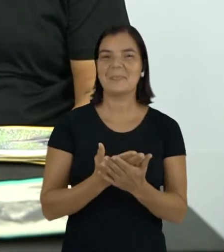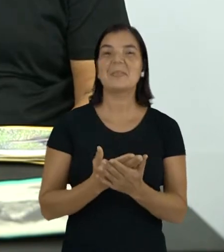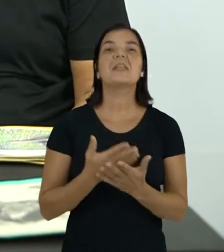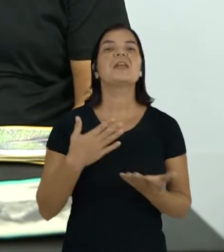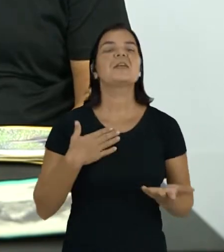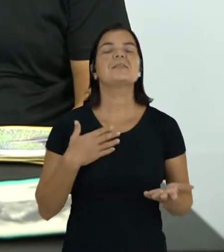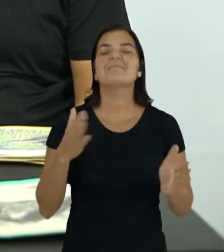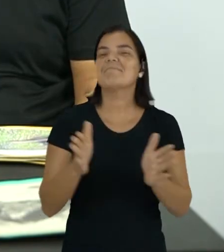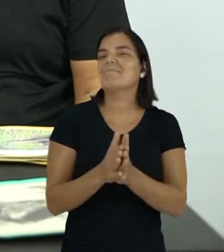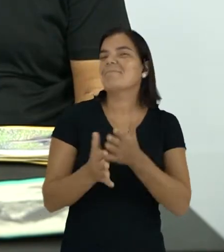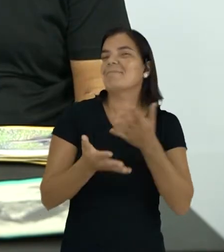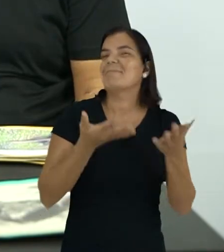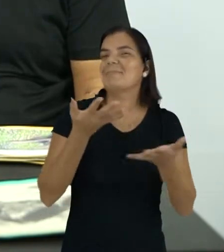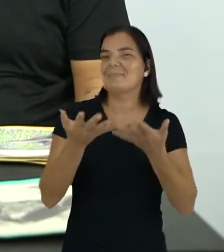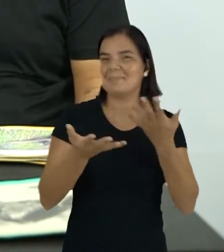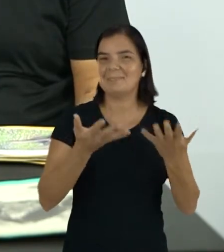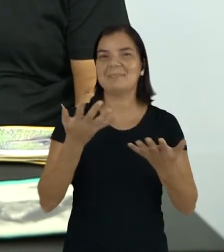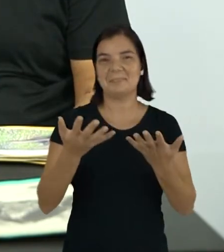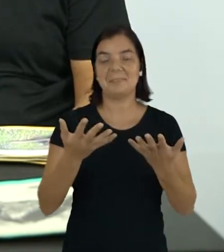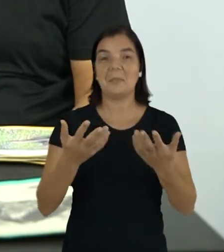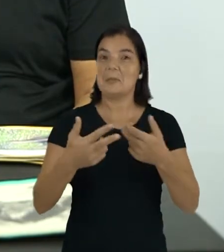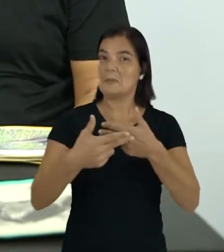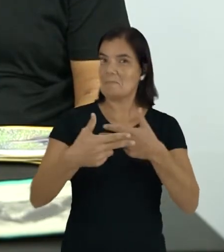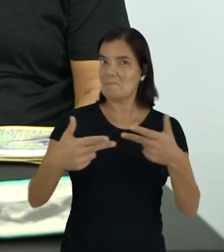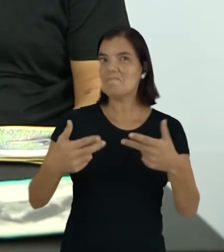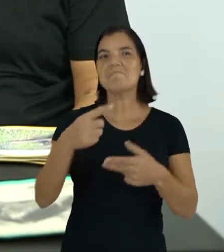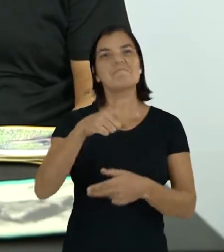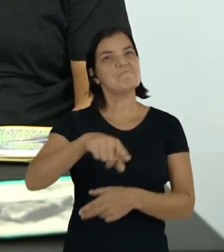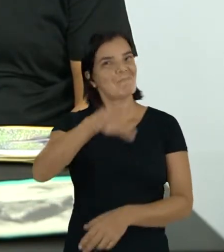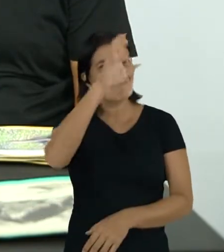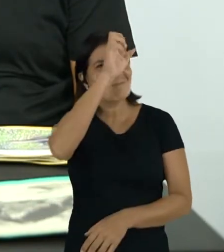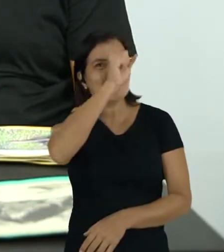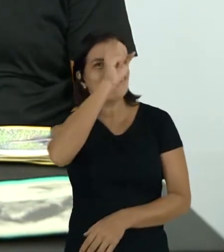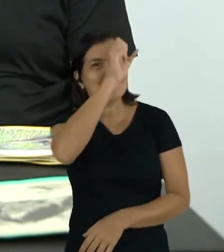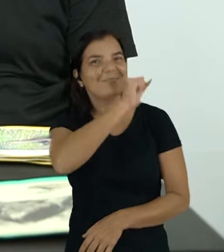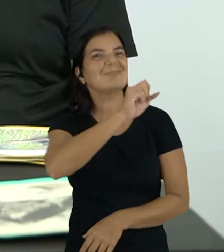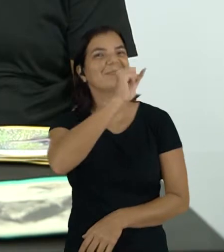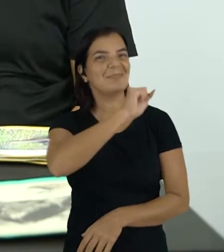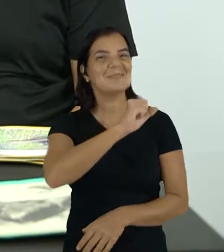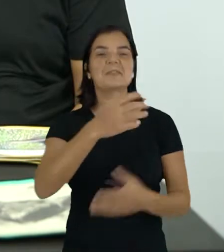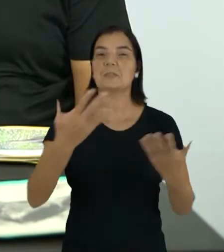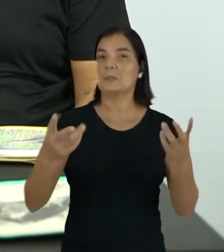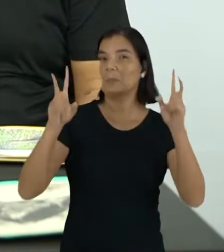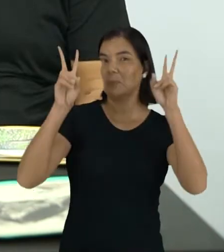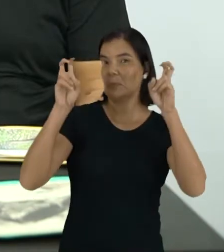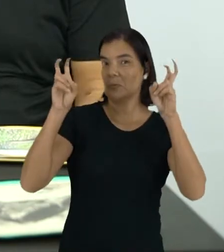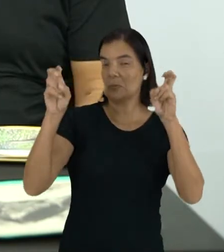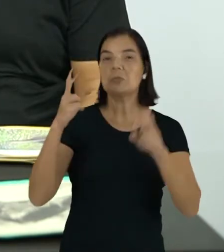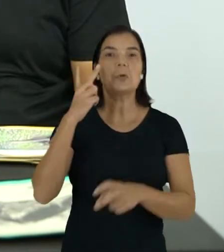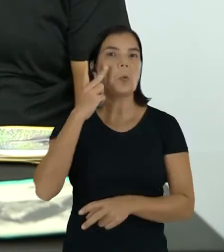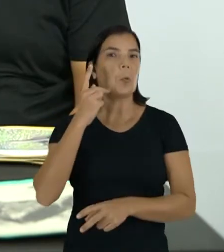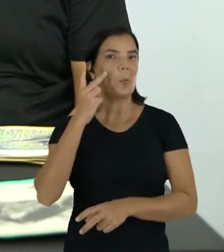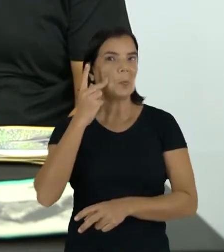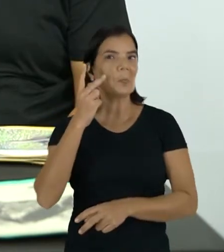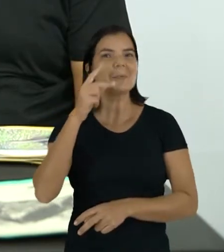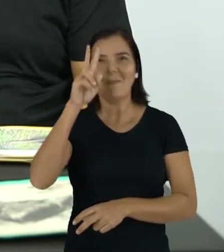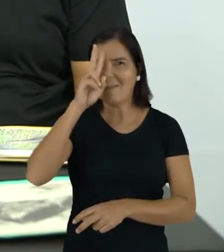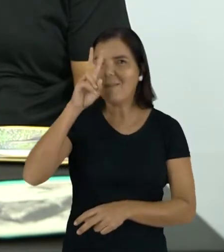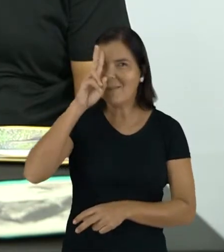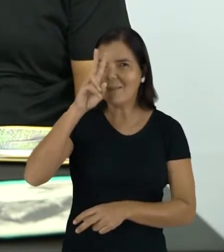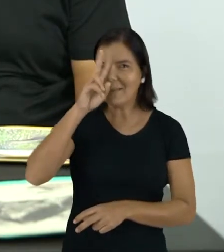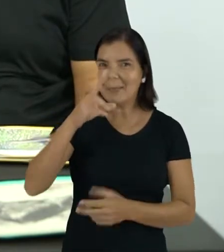fazendo maravilhosa? Tantas coisas que você já aprendeu sobre os nordestinos,